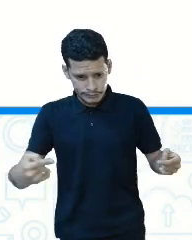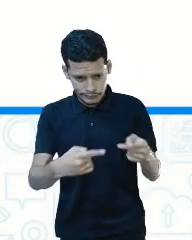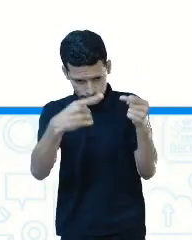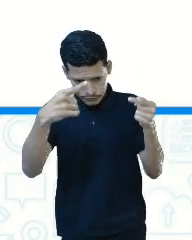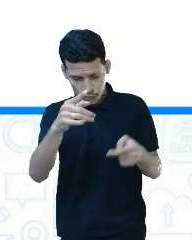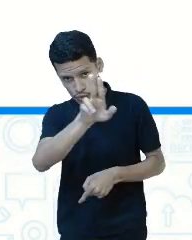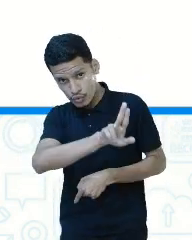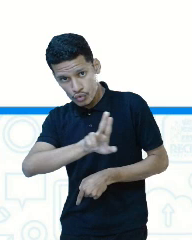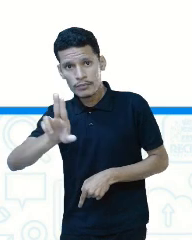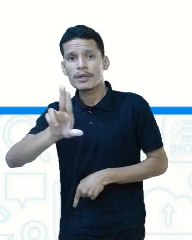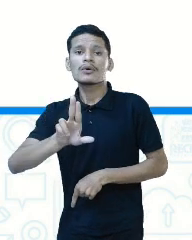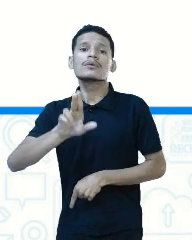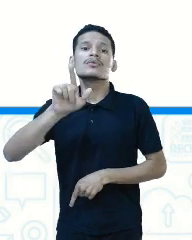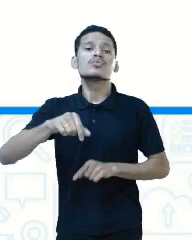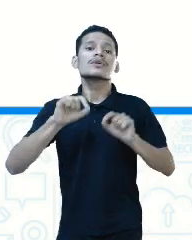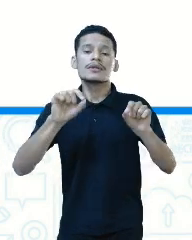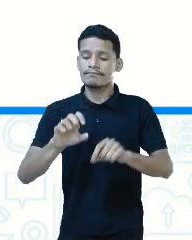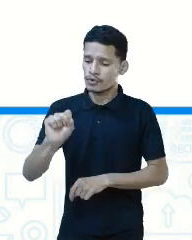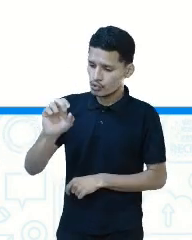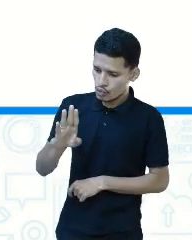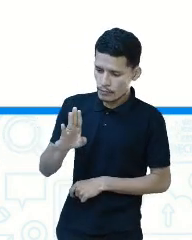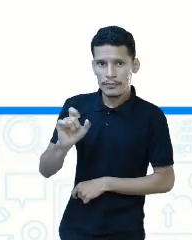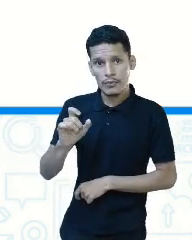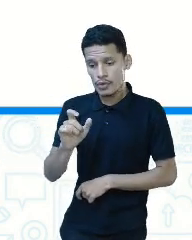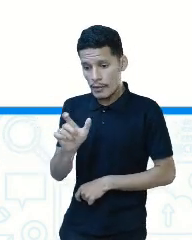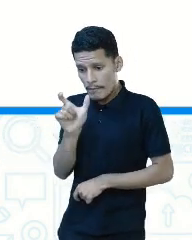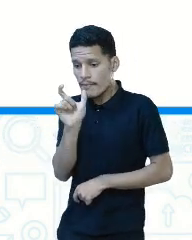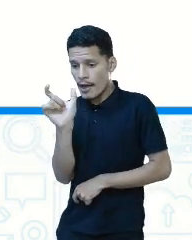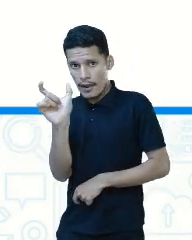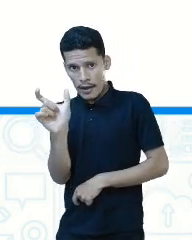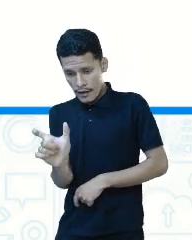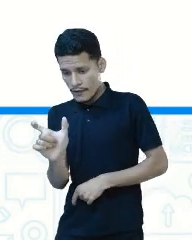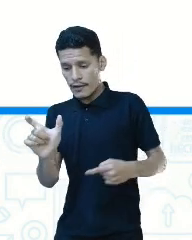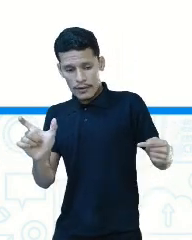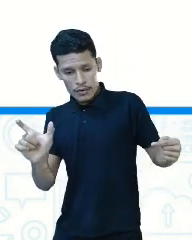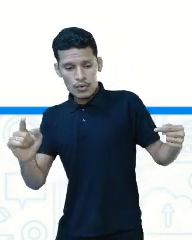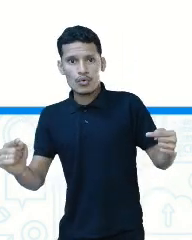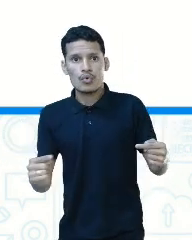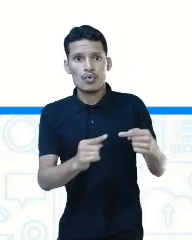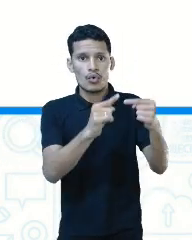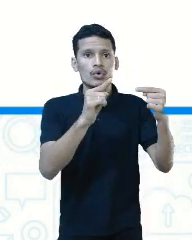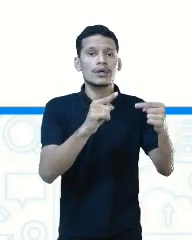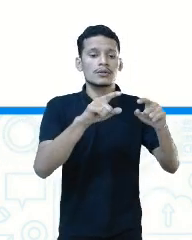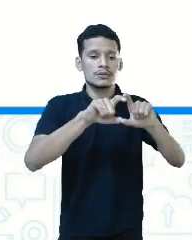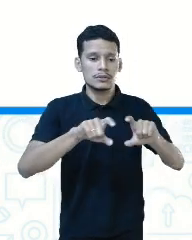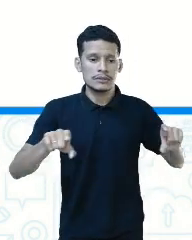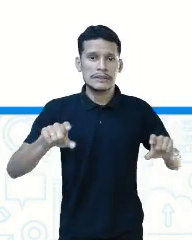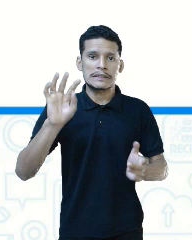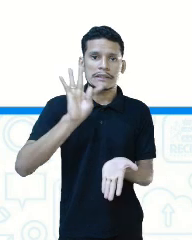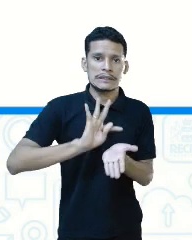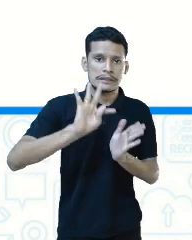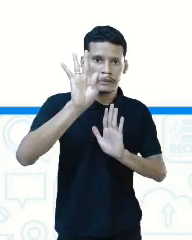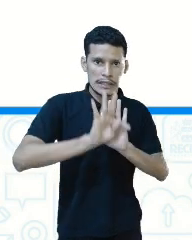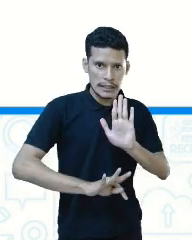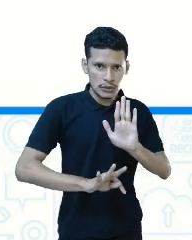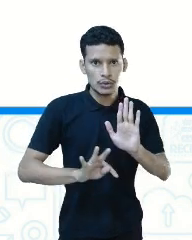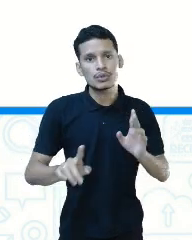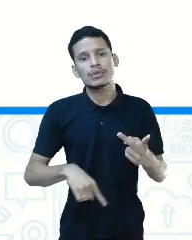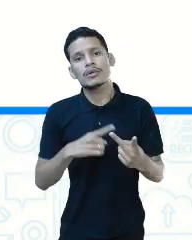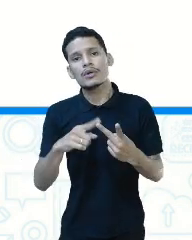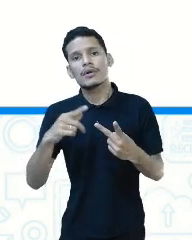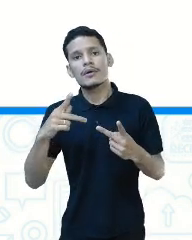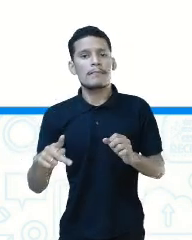que o substantivo, no caso, o nome, ele vai concordar com o artigo, o pronome,